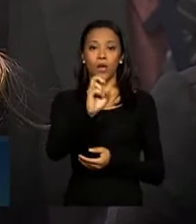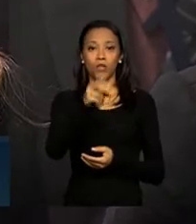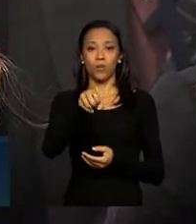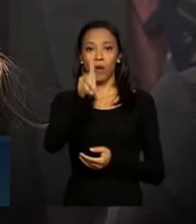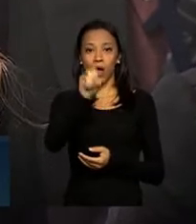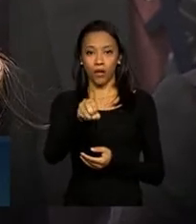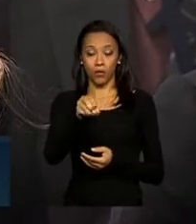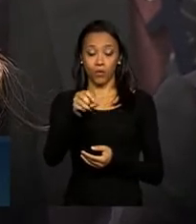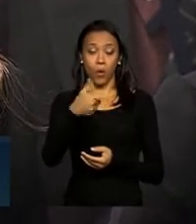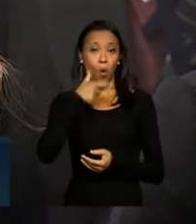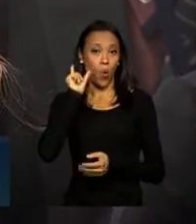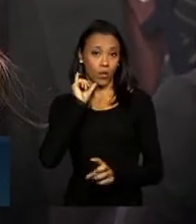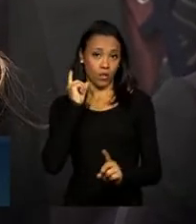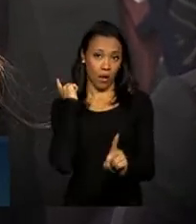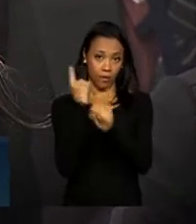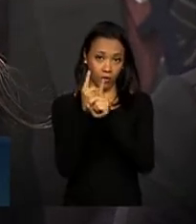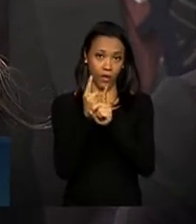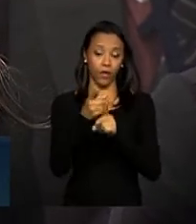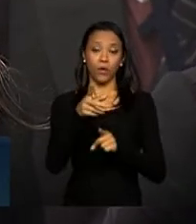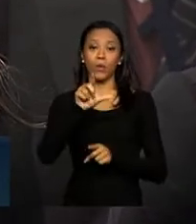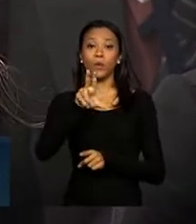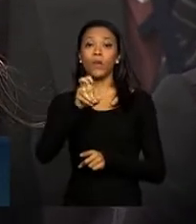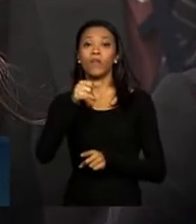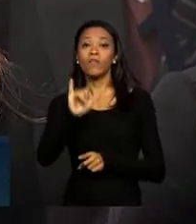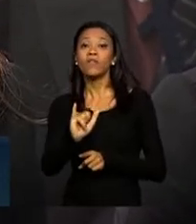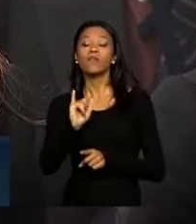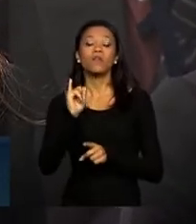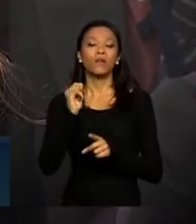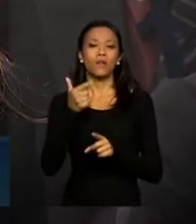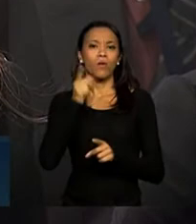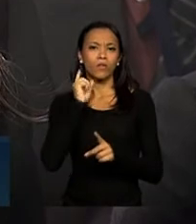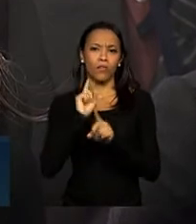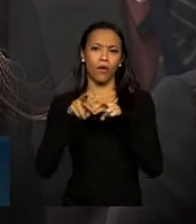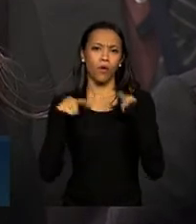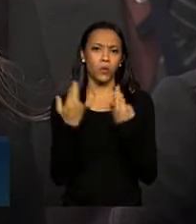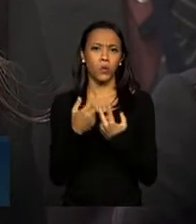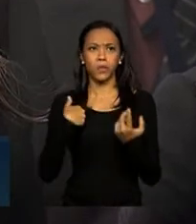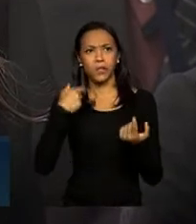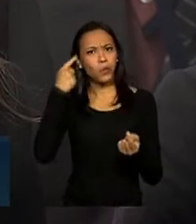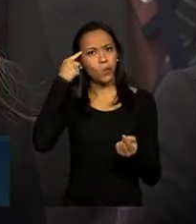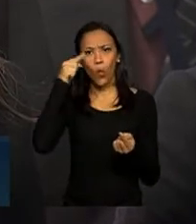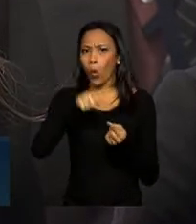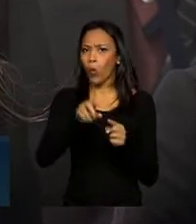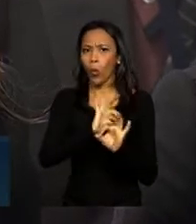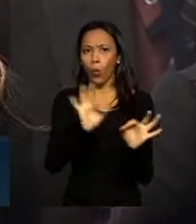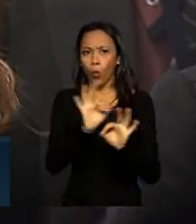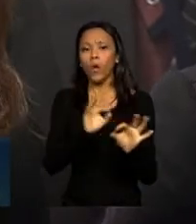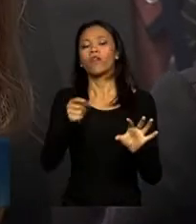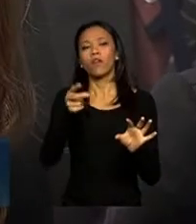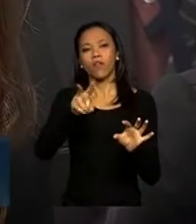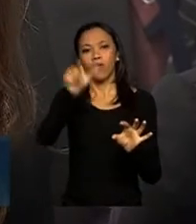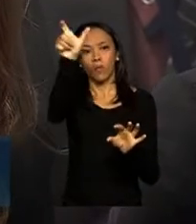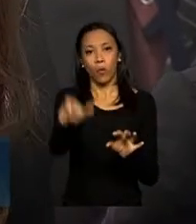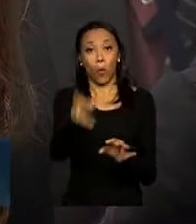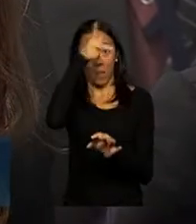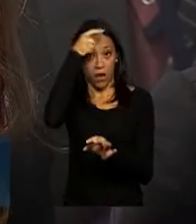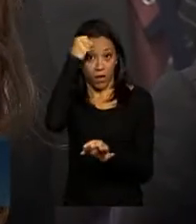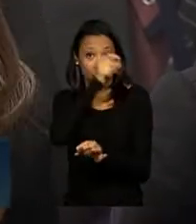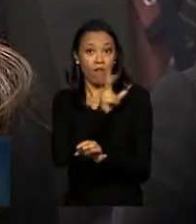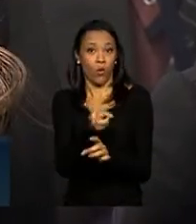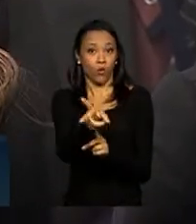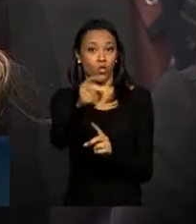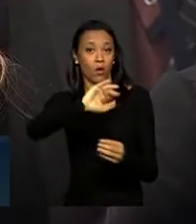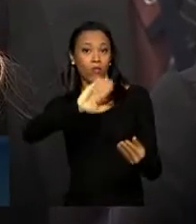Levy se encontraram à noite e não chegaram no entendimento. O prefeito disse que vai continuar com a ação na justiça, que obteve hoje de manhã uma